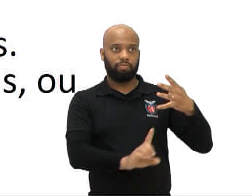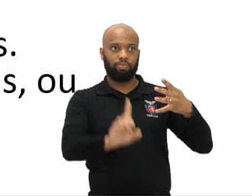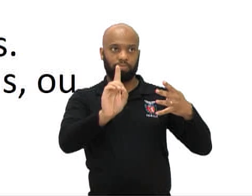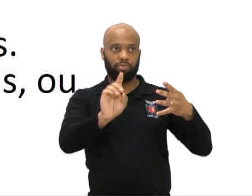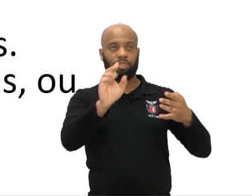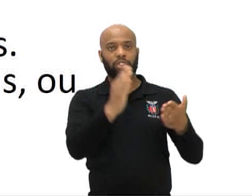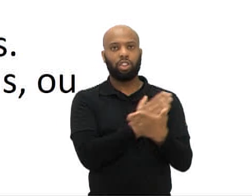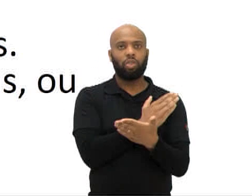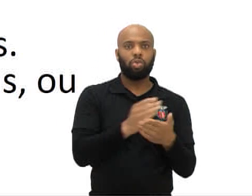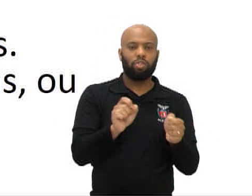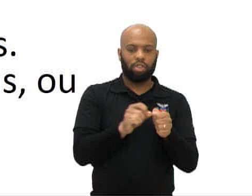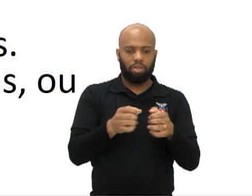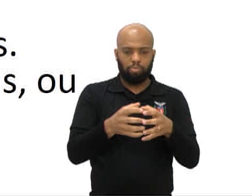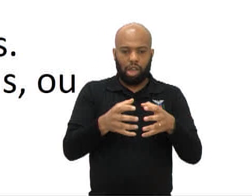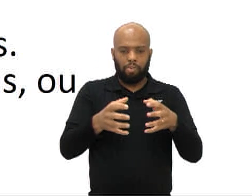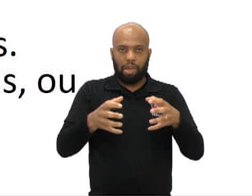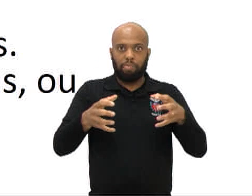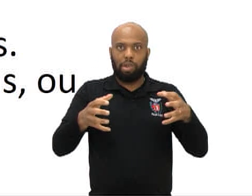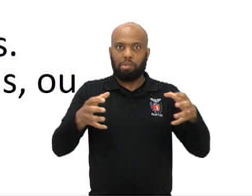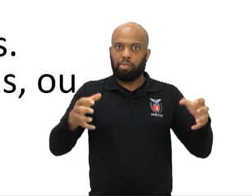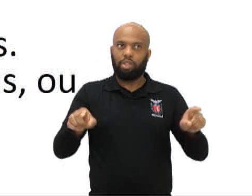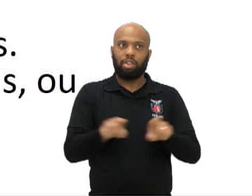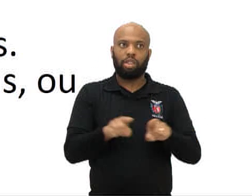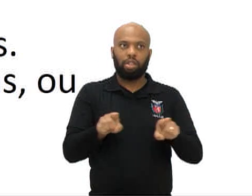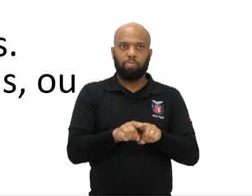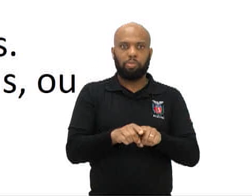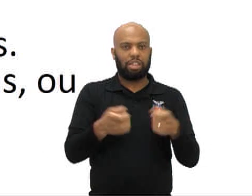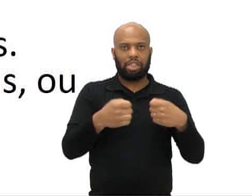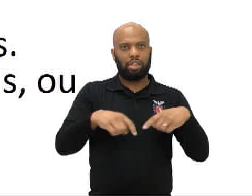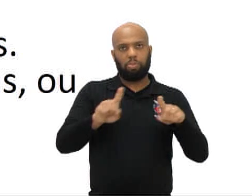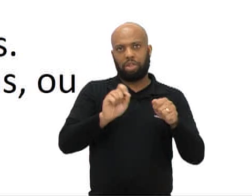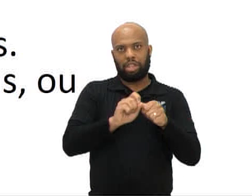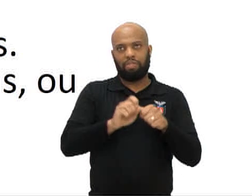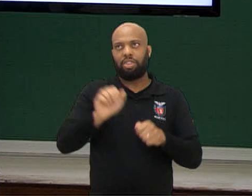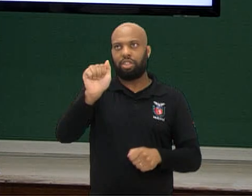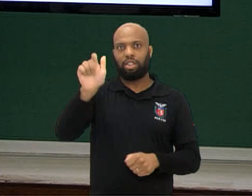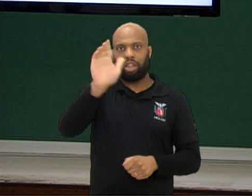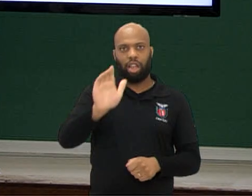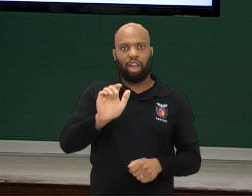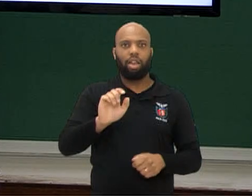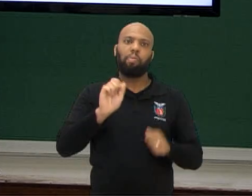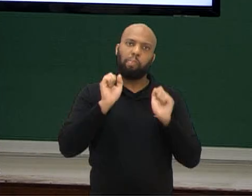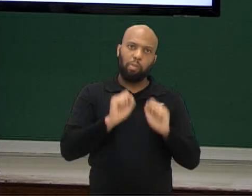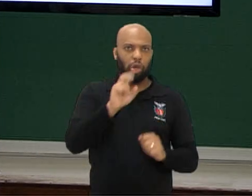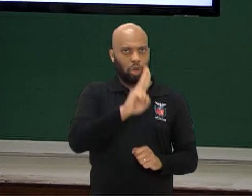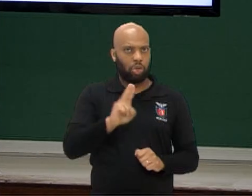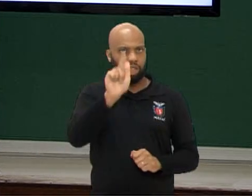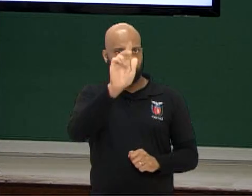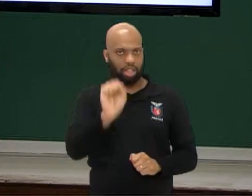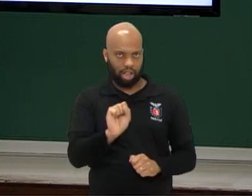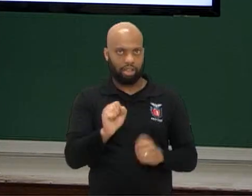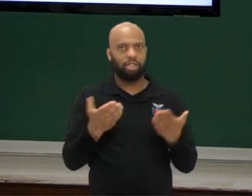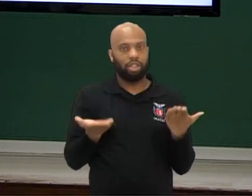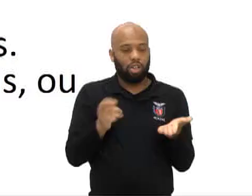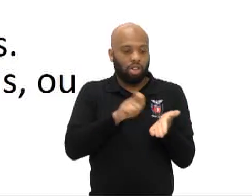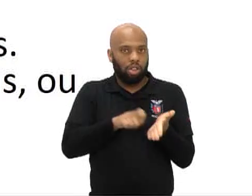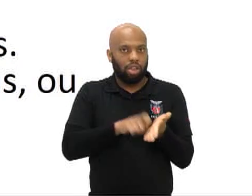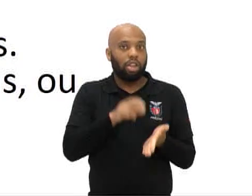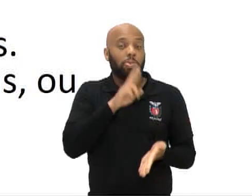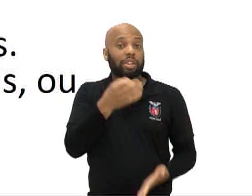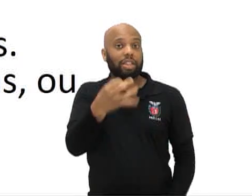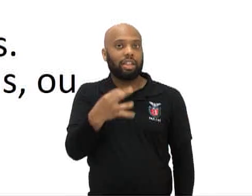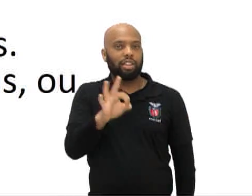serem fermentadoras, ou seja, anaeróbias facultativas? Anote no seu caderno a resposta correta.